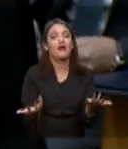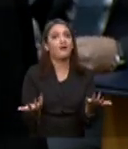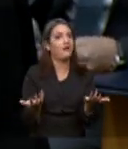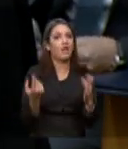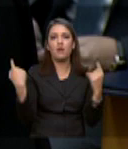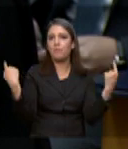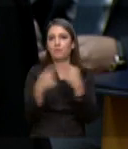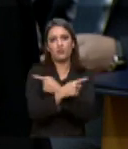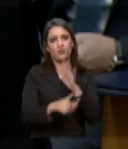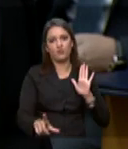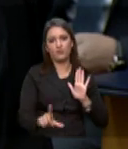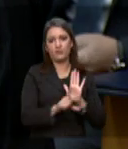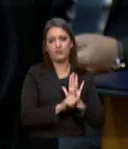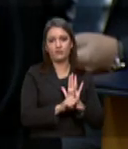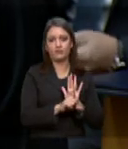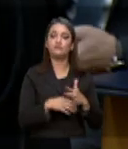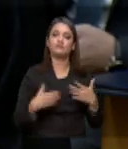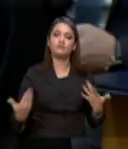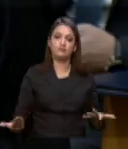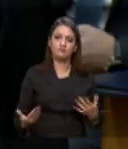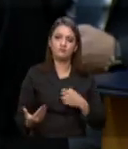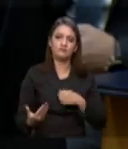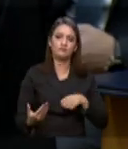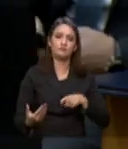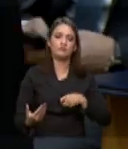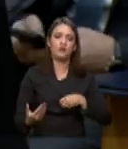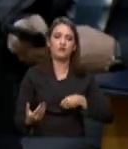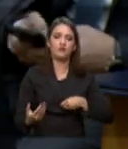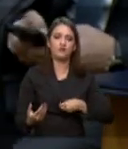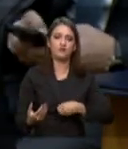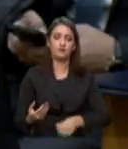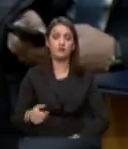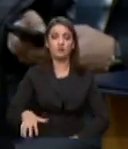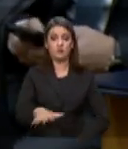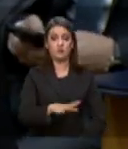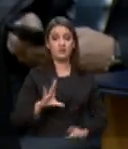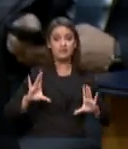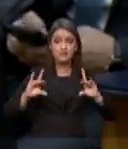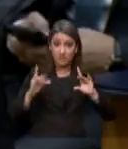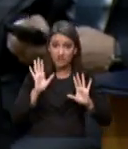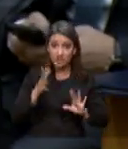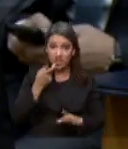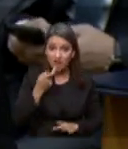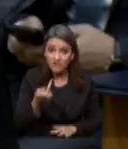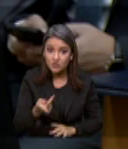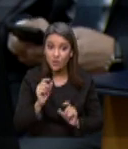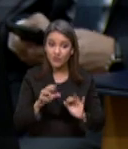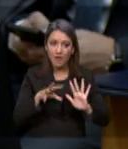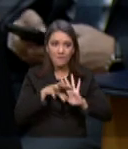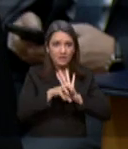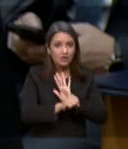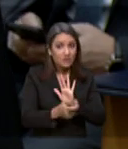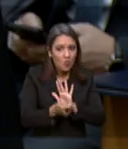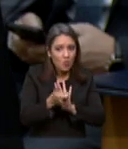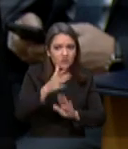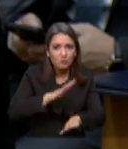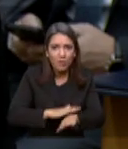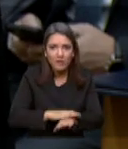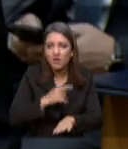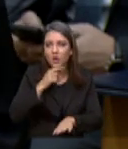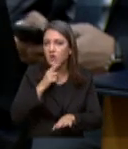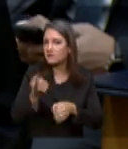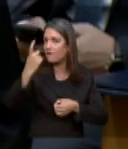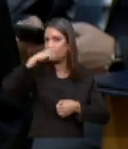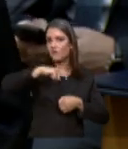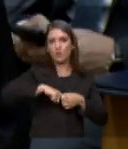é essencialmente ilegal. A comunidade científica tem alertado. A Amazônia está prestes a entrar no ponto de não retorno. Um